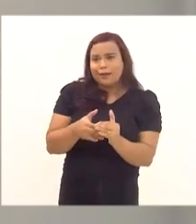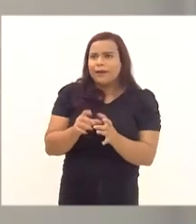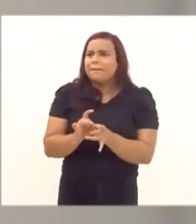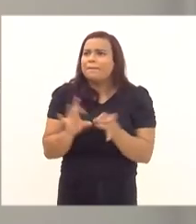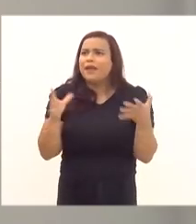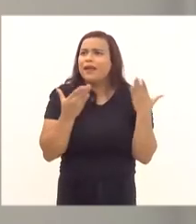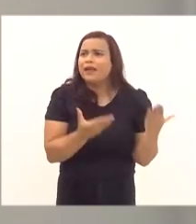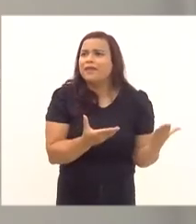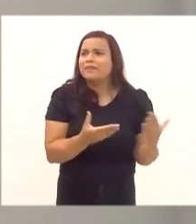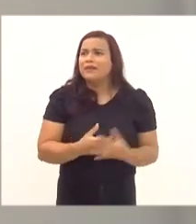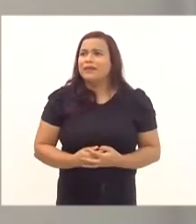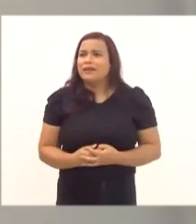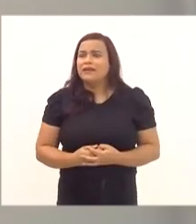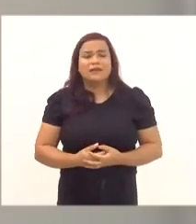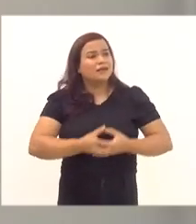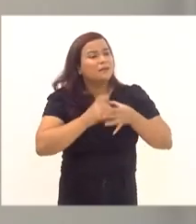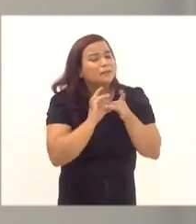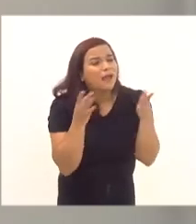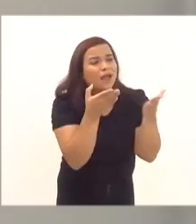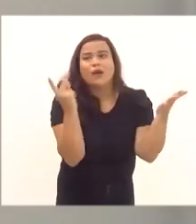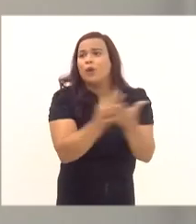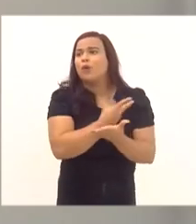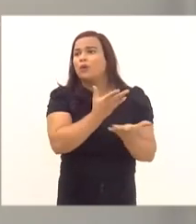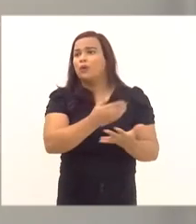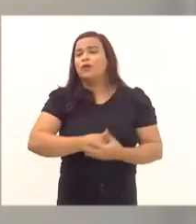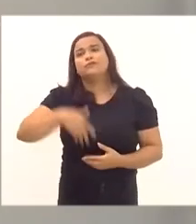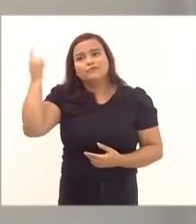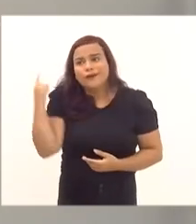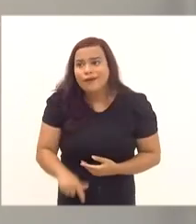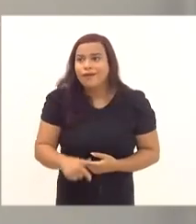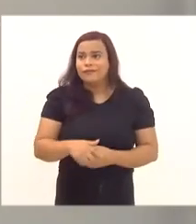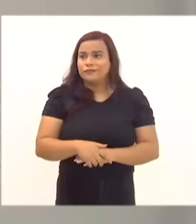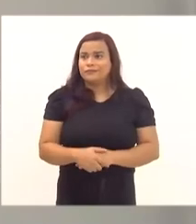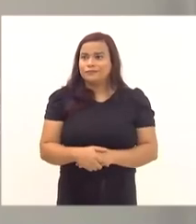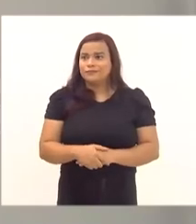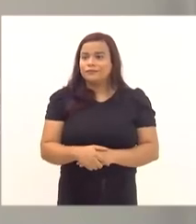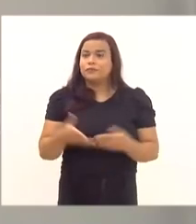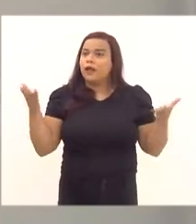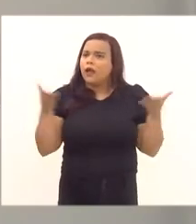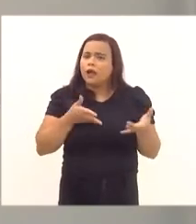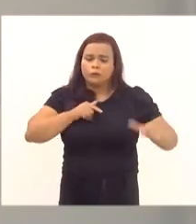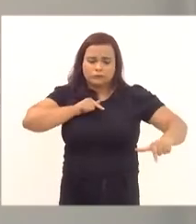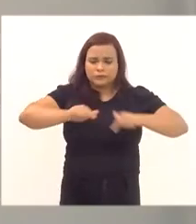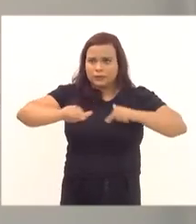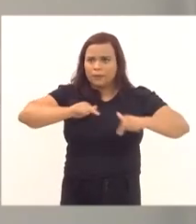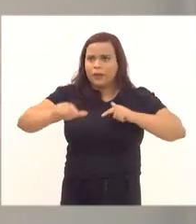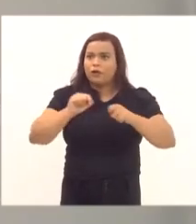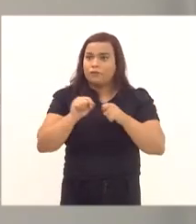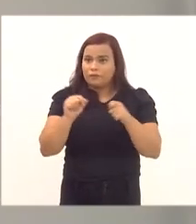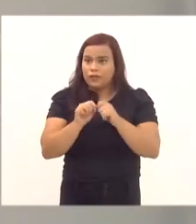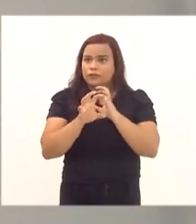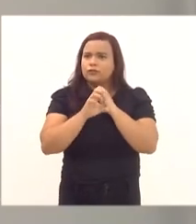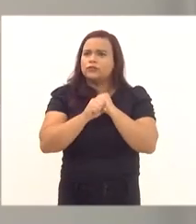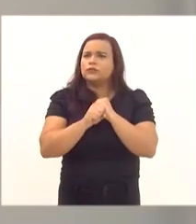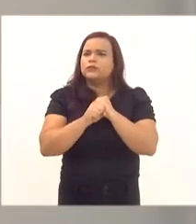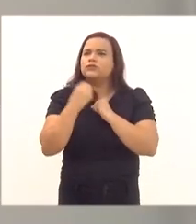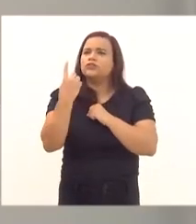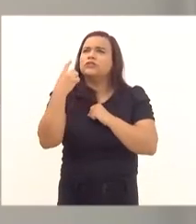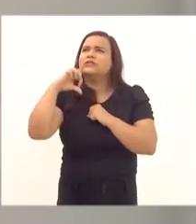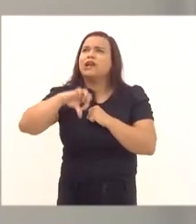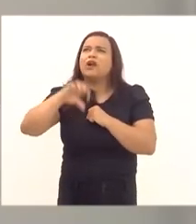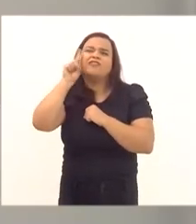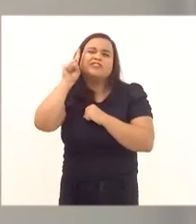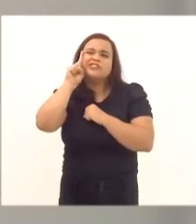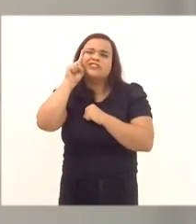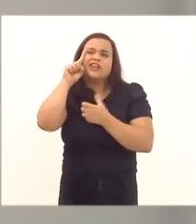e está permitindo que isso aconteça novamente agora quando os trabalhadores fizeram 19 longos dias